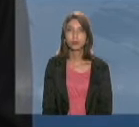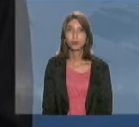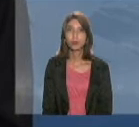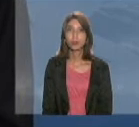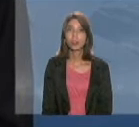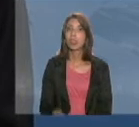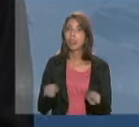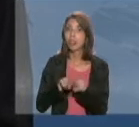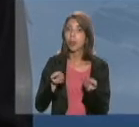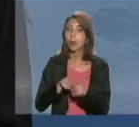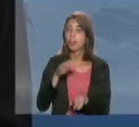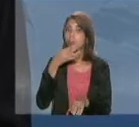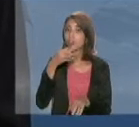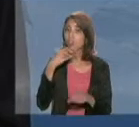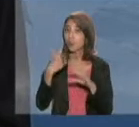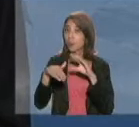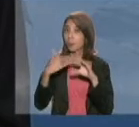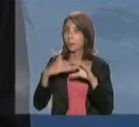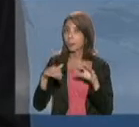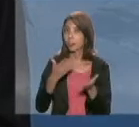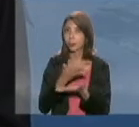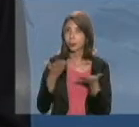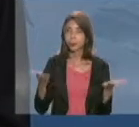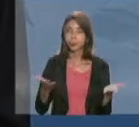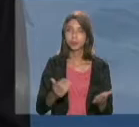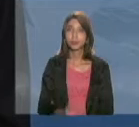www.alerj.rj.gov.br e mandar sugestões para o e-mail